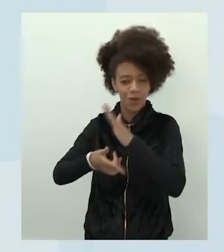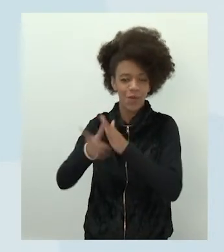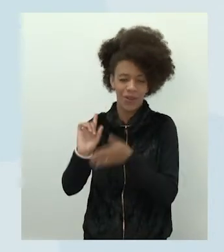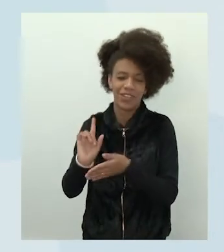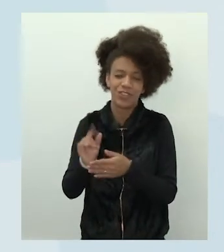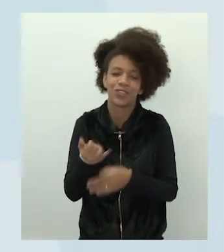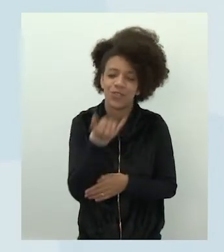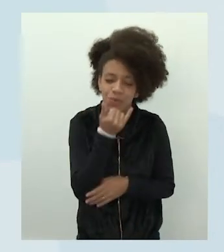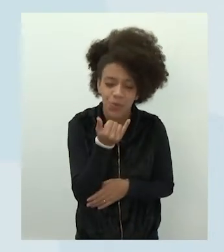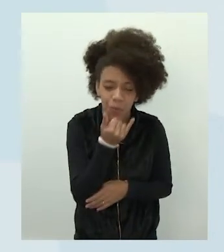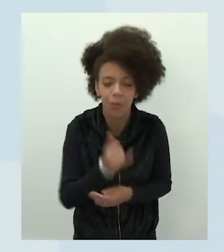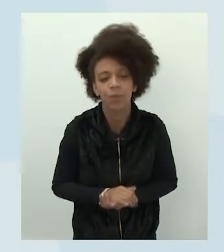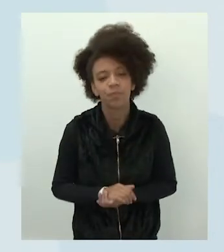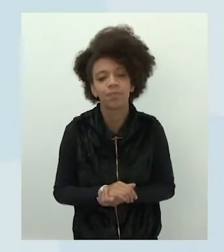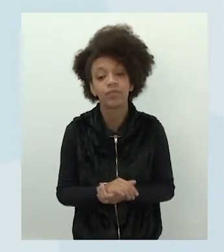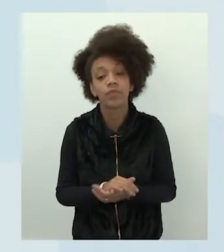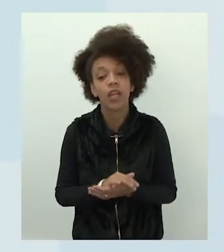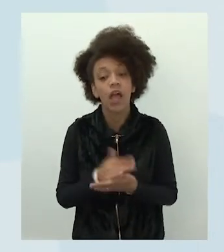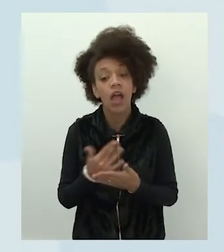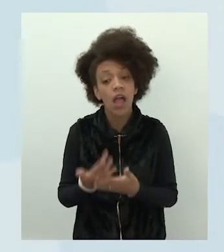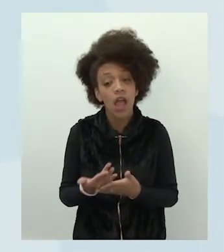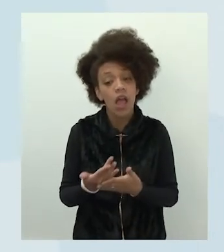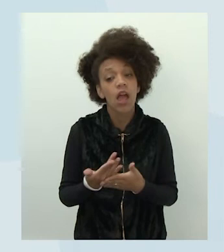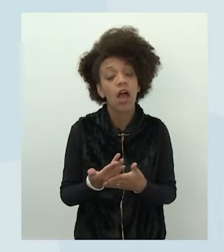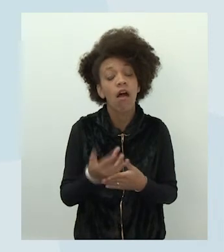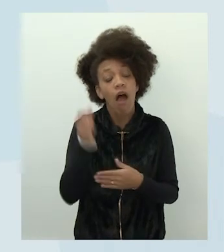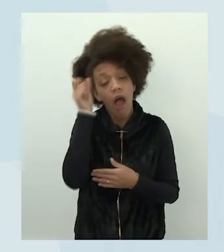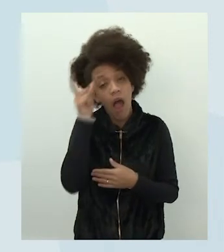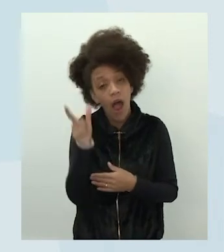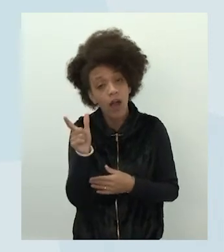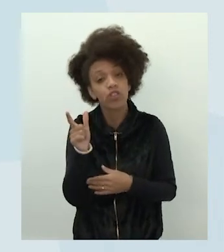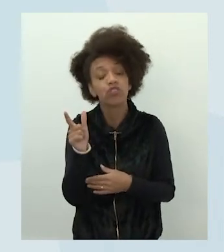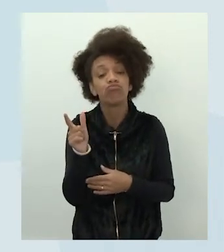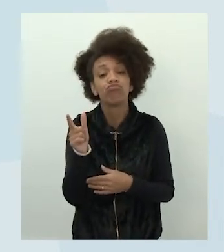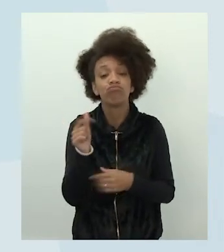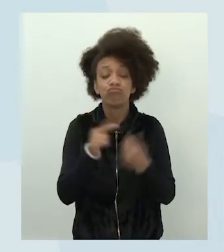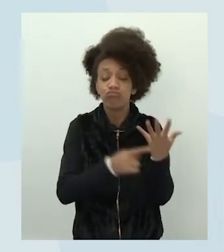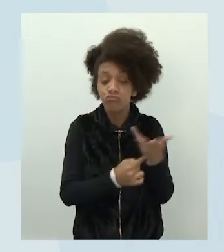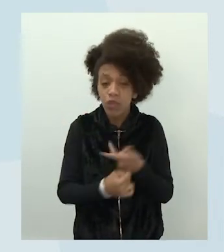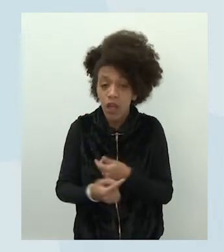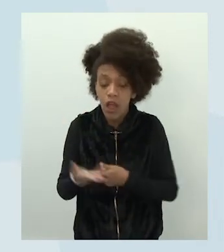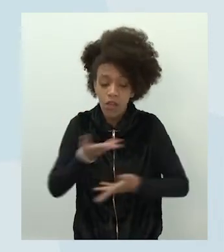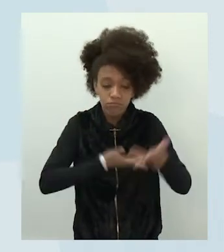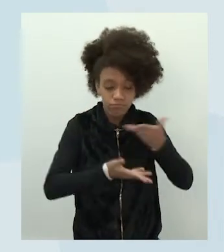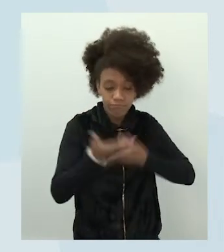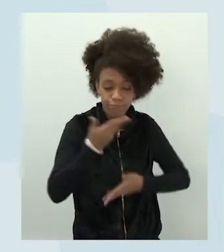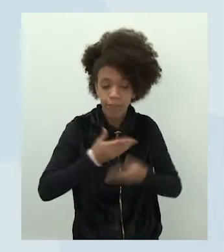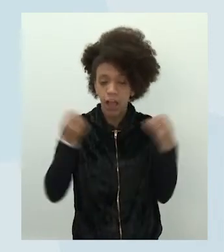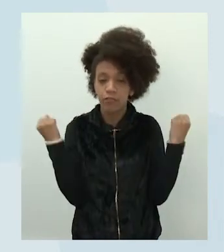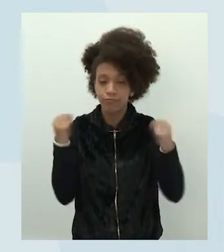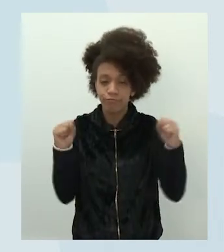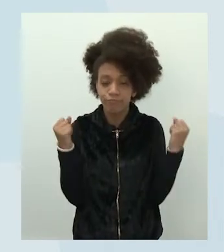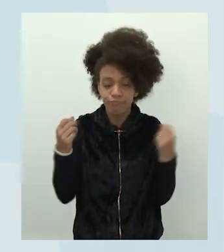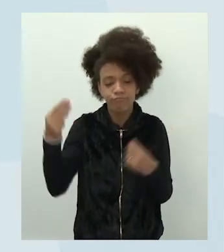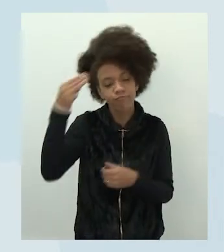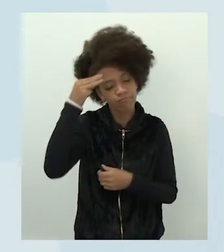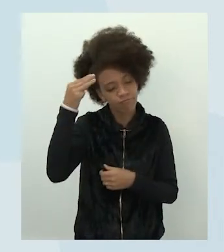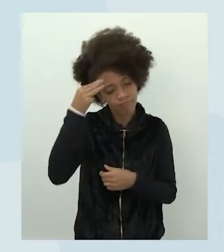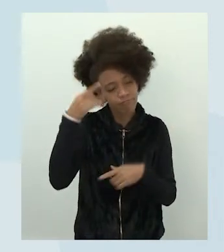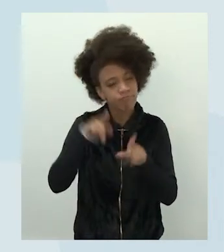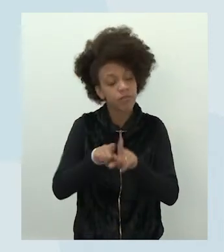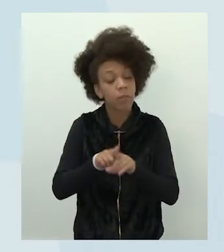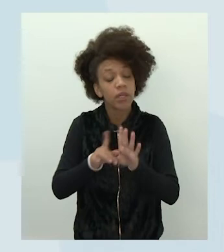mesmo, desculpe. Consumir arte e cultura, relacionar-se e ter saúde física e mental. Então, vejam